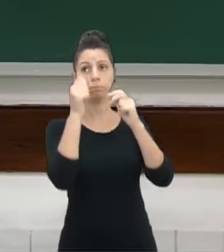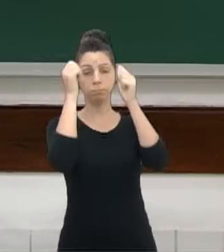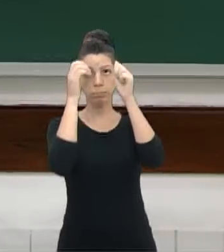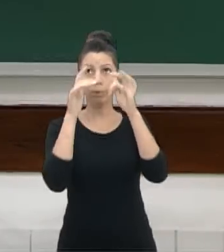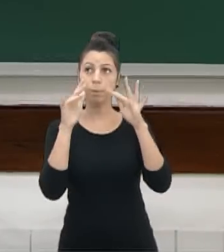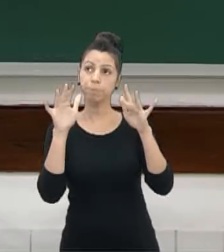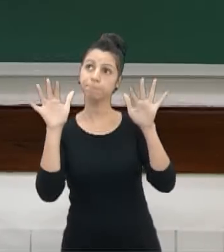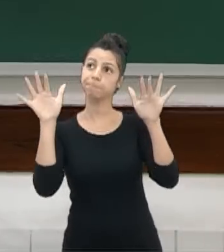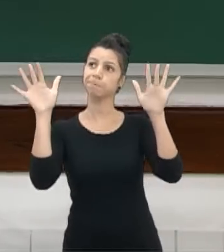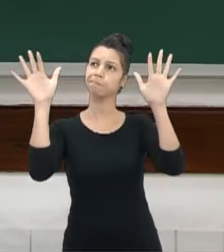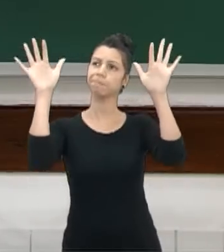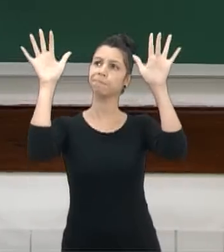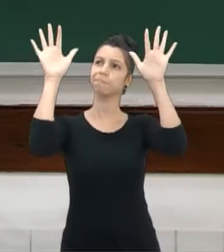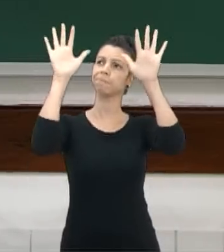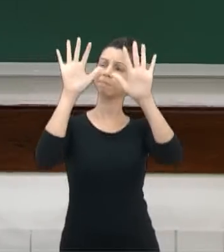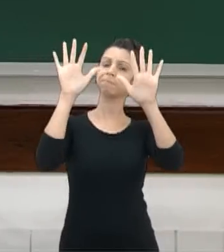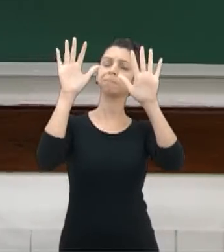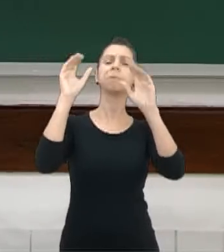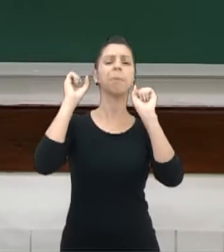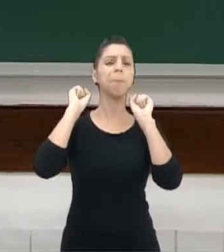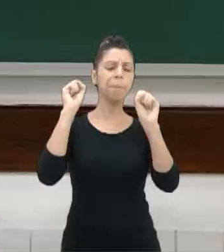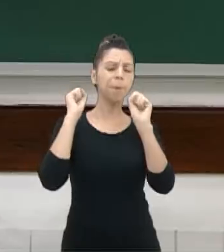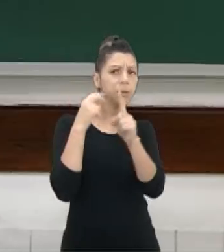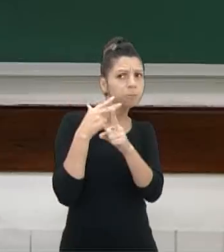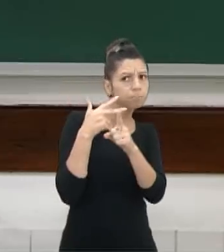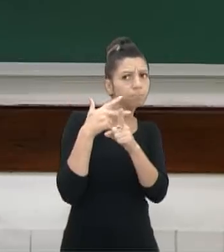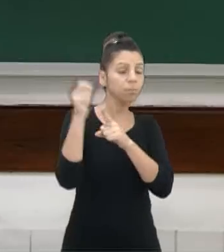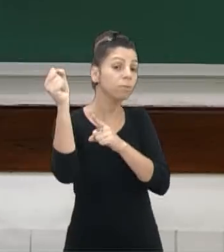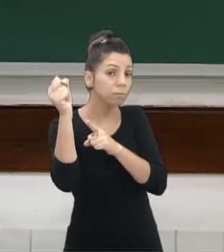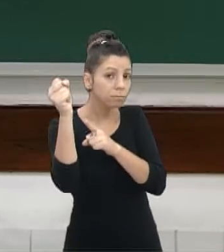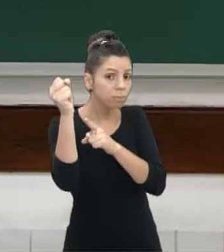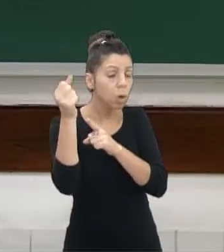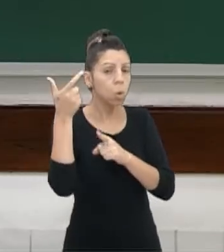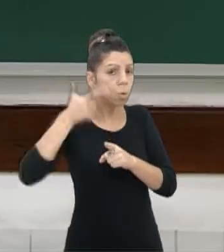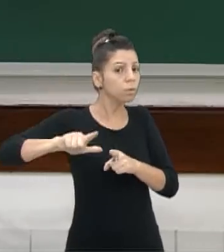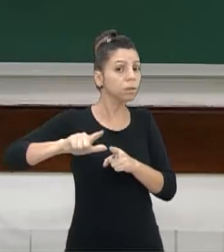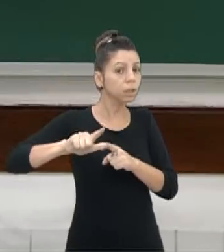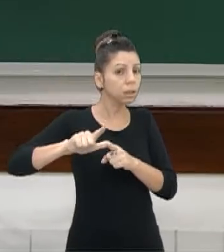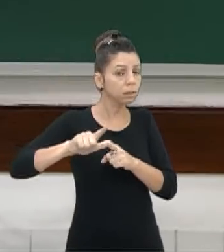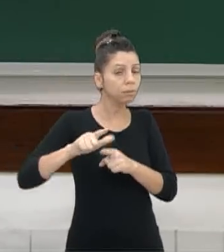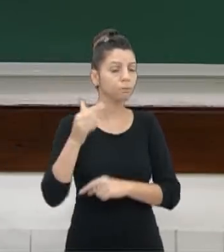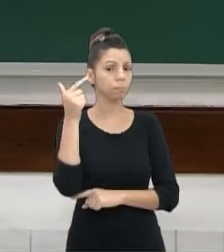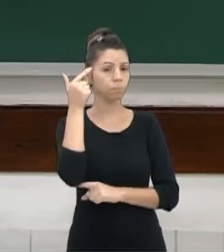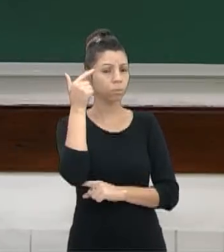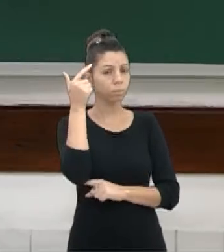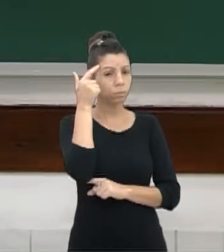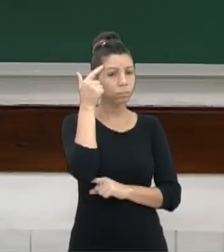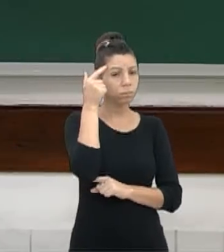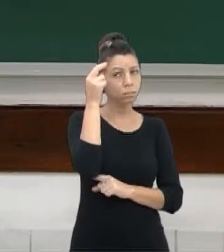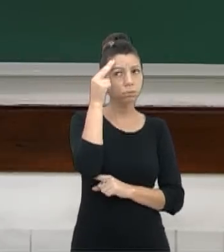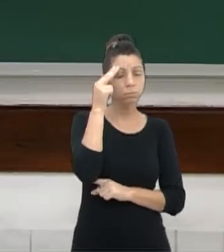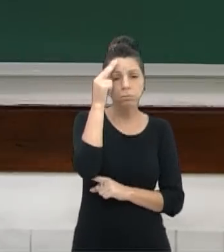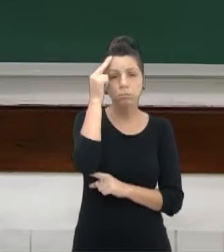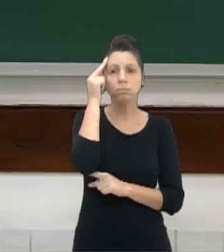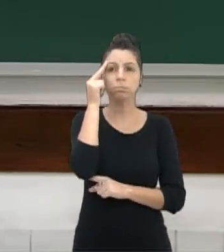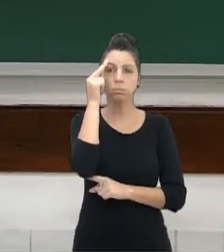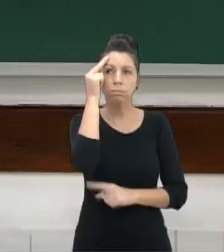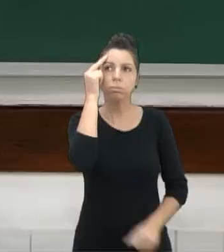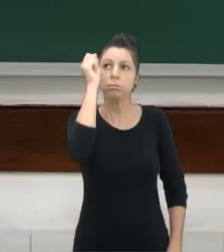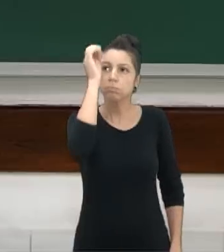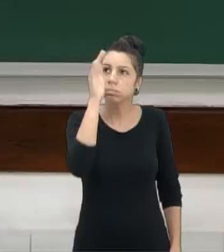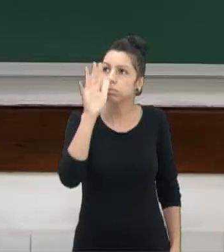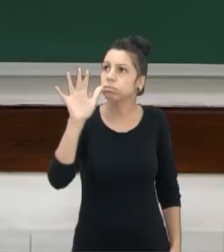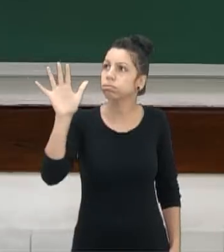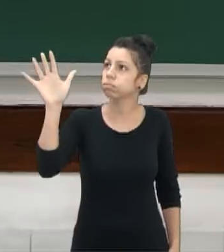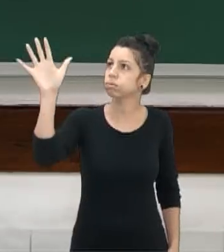você pensar, você pode construir aquilo, né? A sua mente, se ela sonha, você pode produzir esse